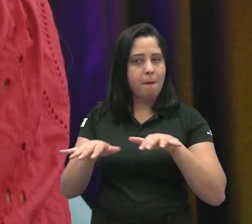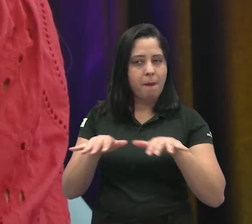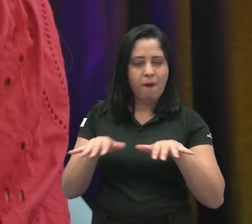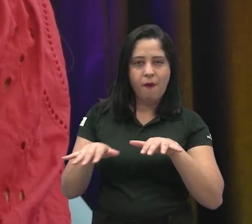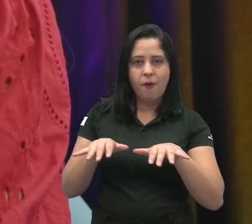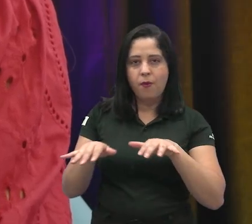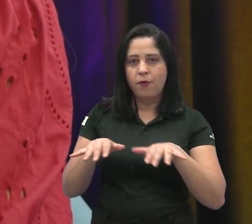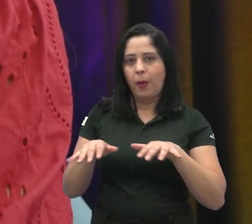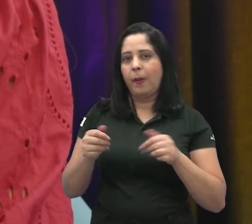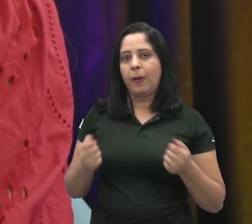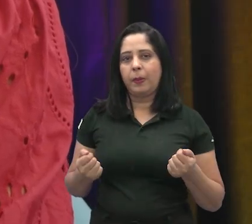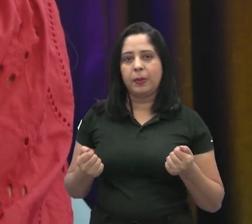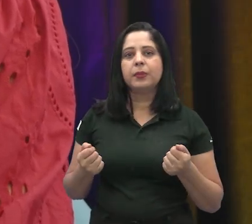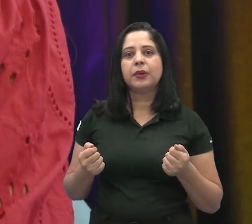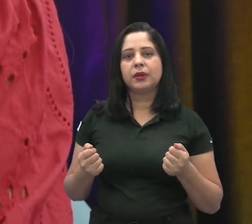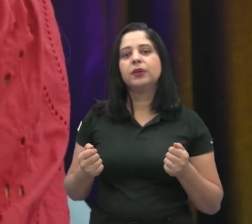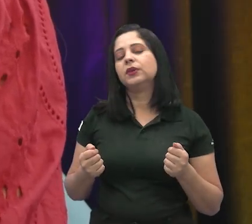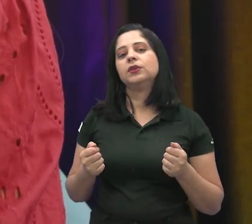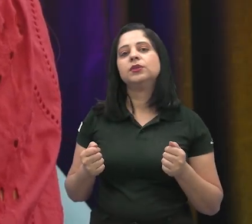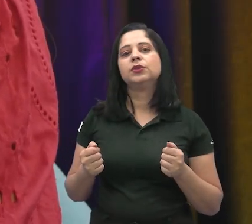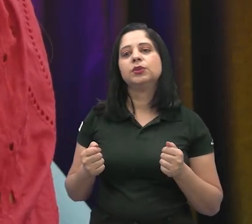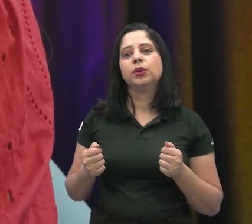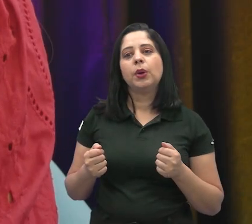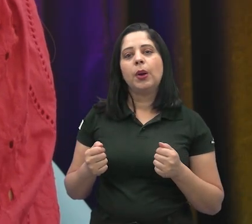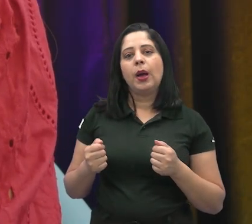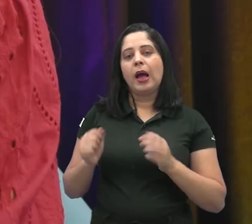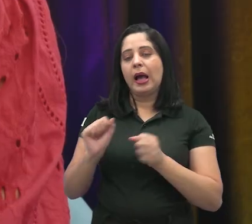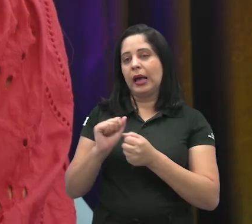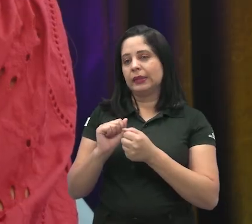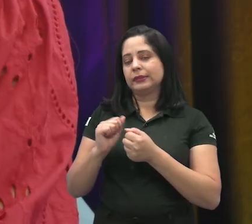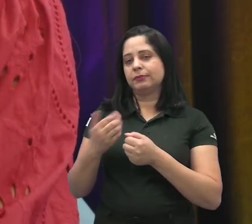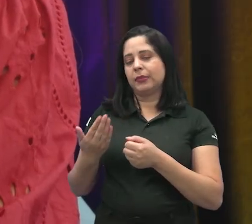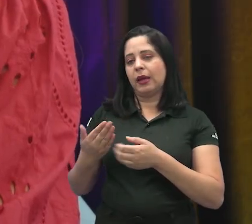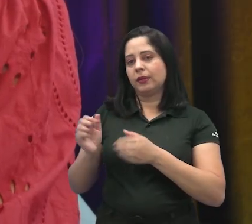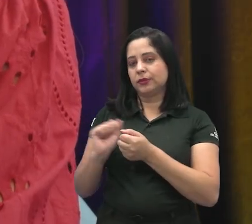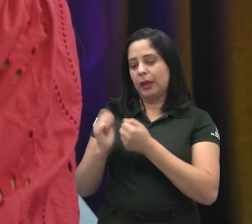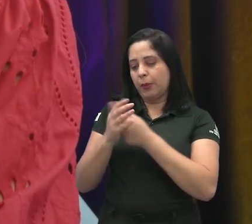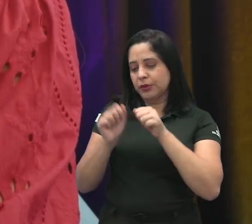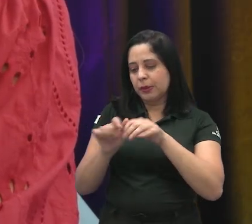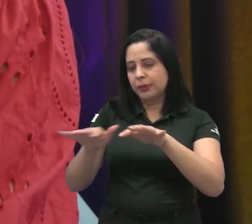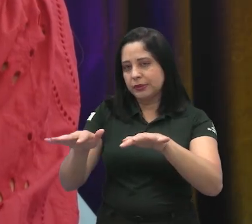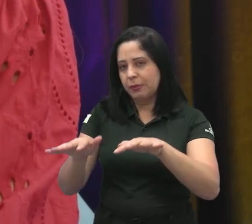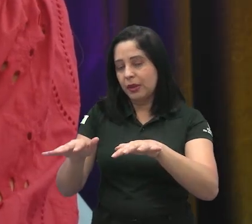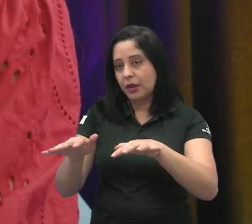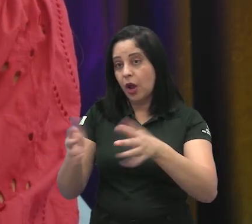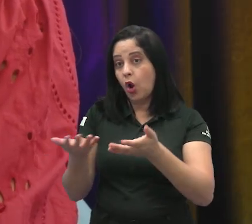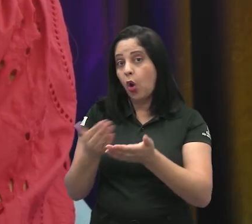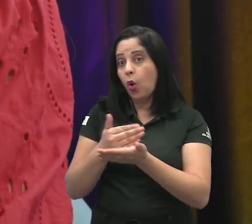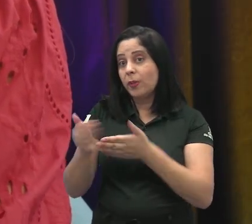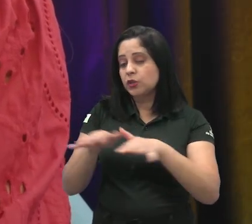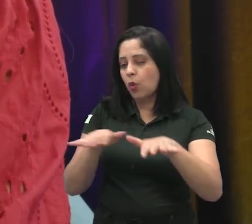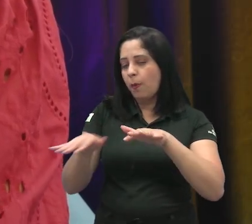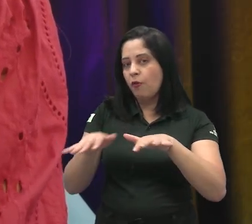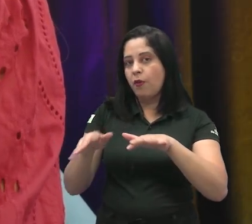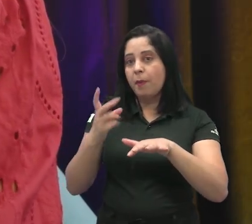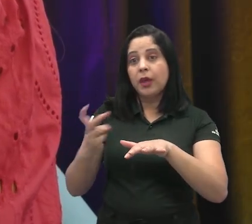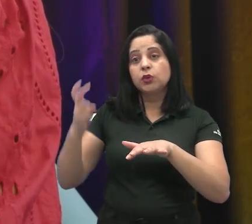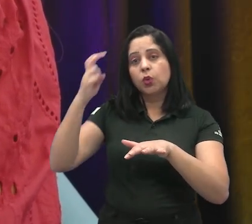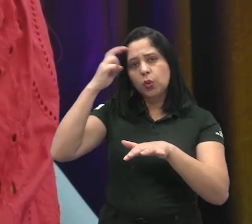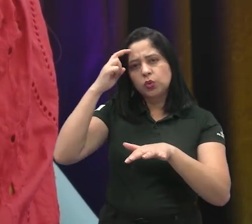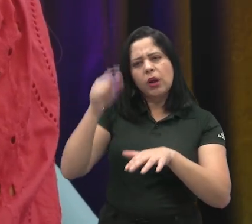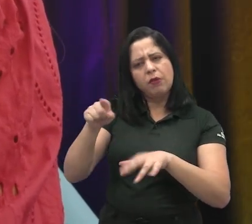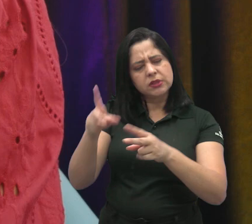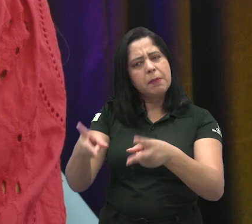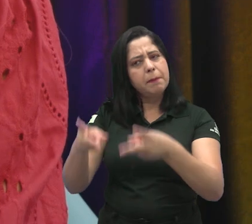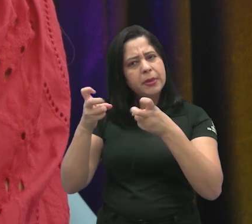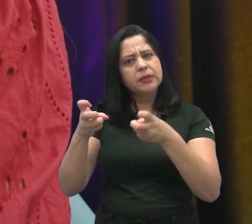movimento hoje, né? Que tem sido muito grande, logo, principalmente depois da pandemia. Então, você tem percebido que os movimentos culturais ou os